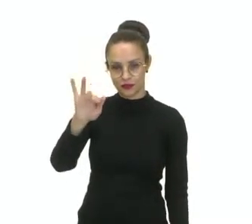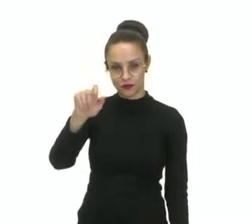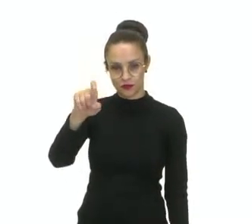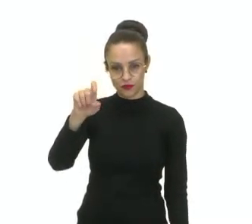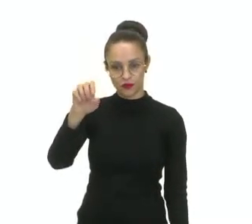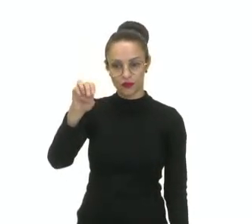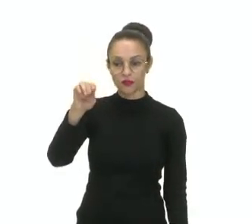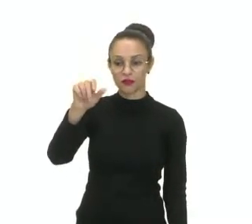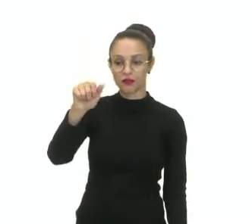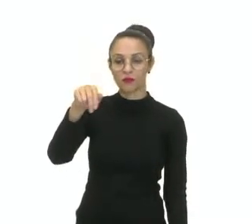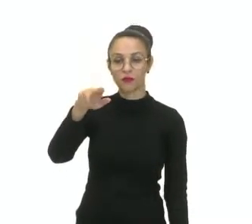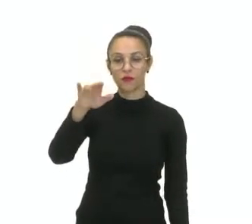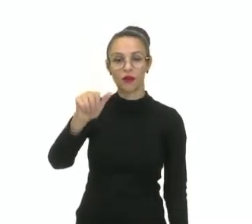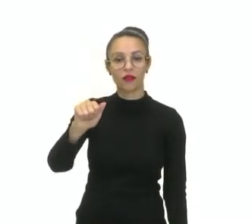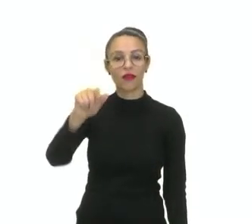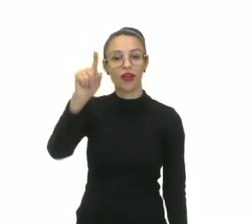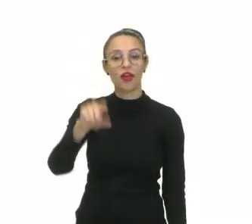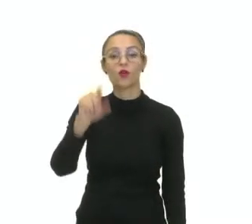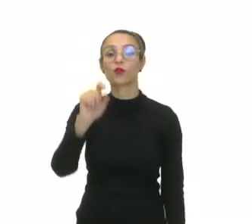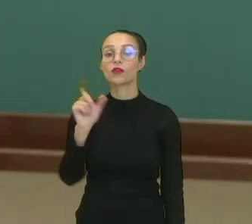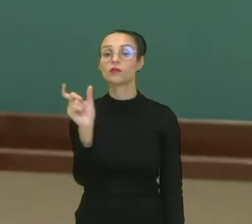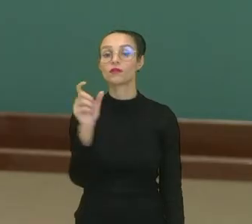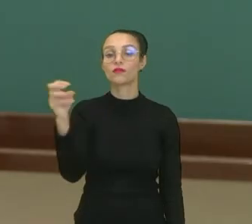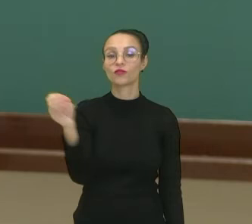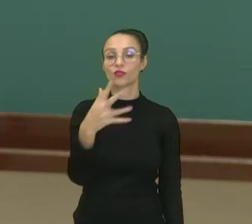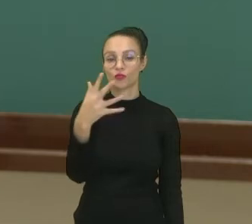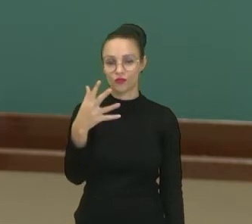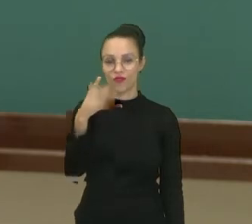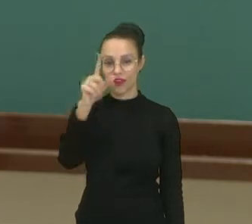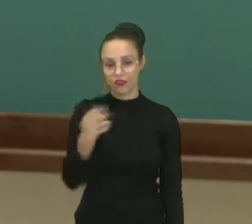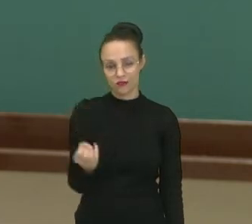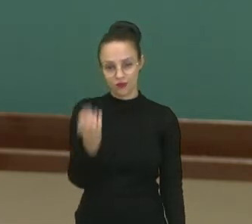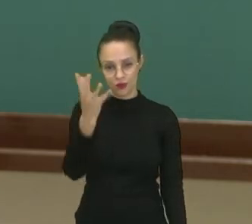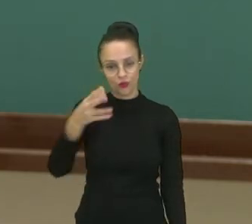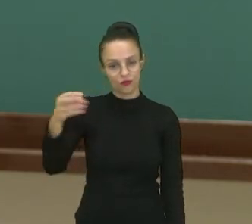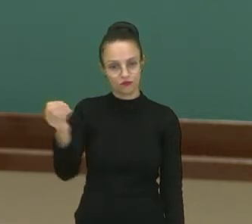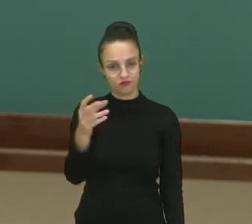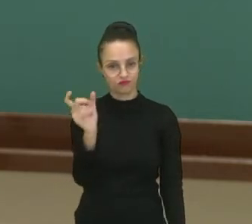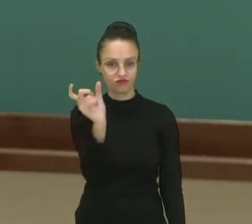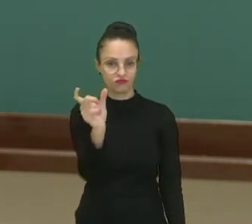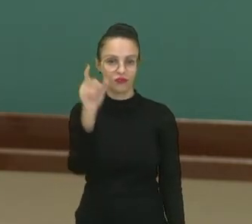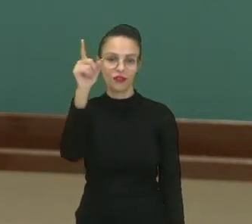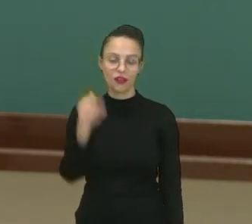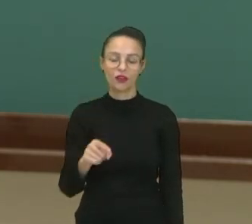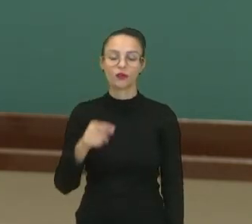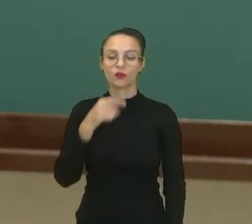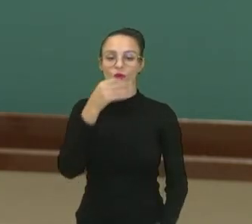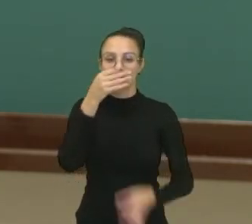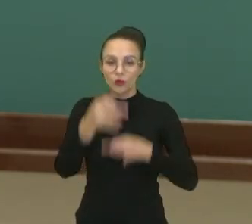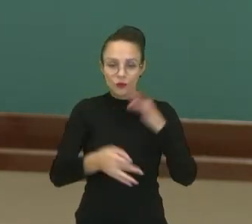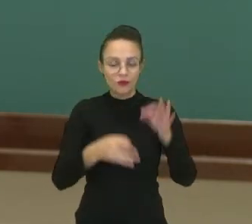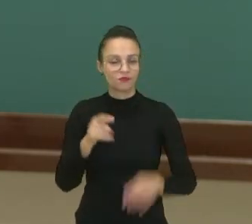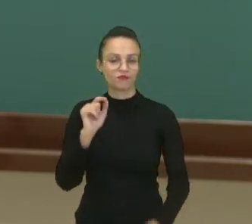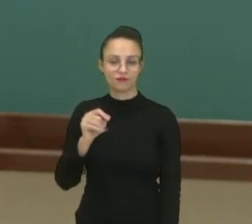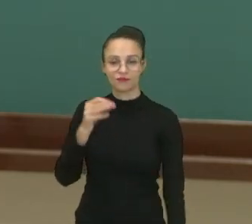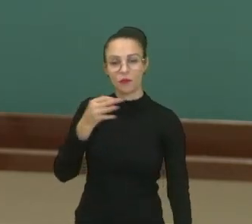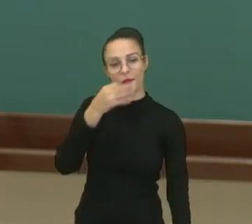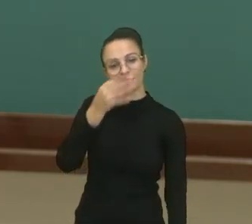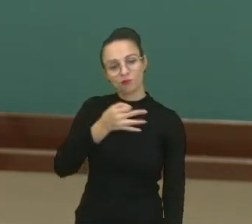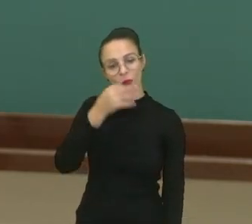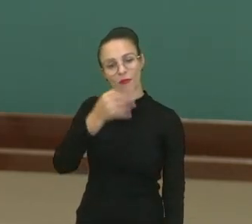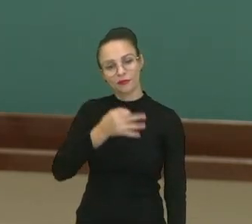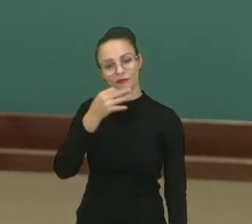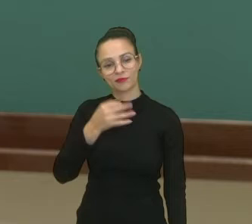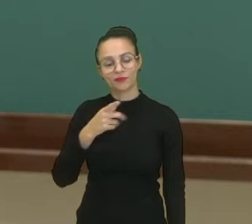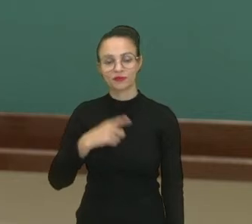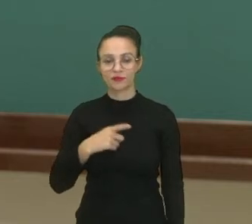que é? Um neologismo, uma nova palavra criada. Então é o argumento que a goma de mascar tem, né, para